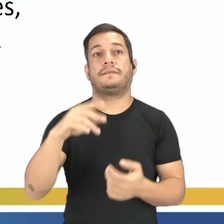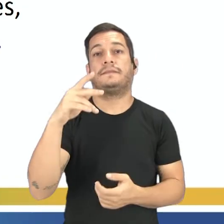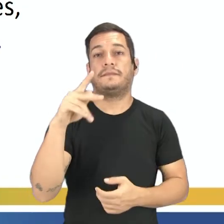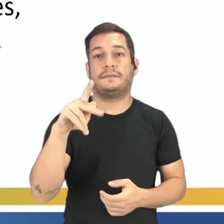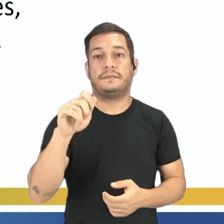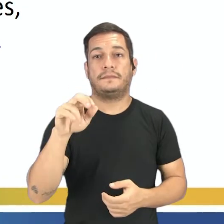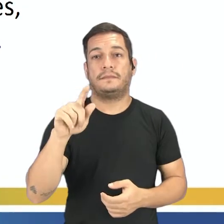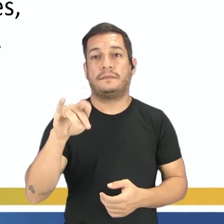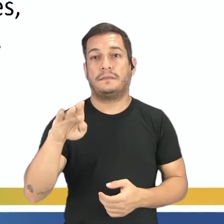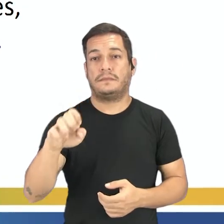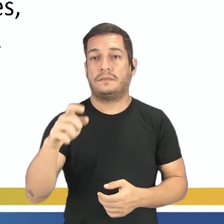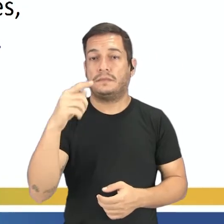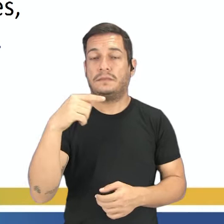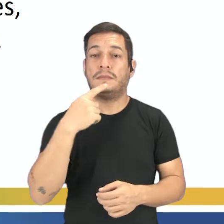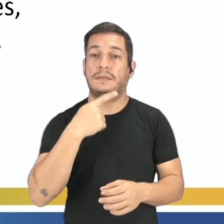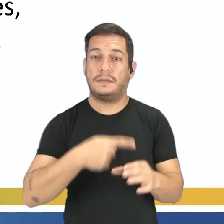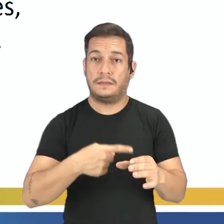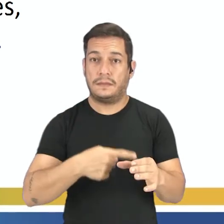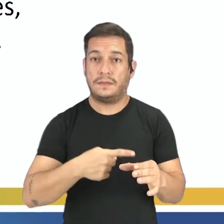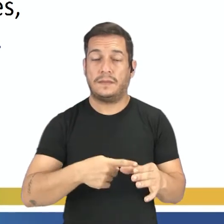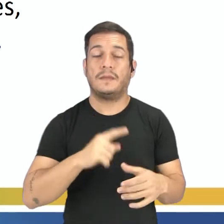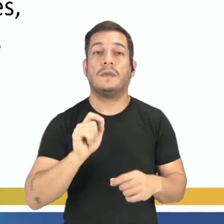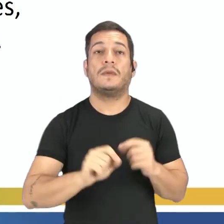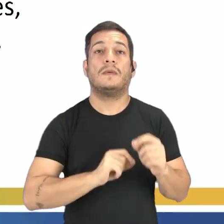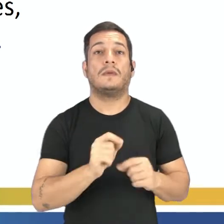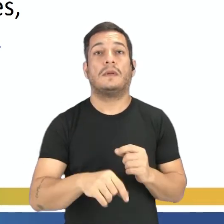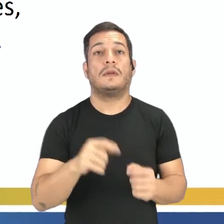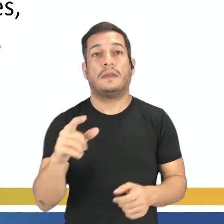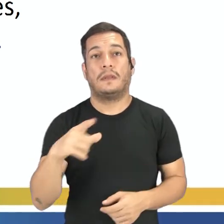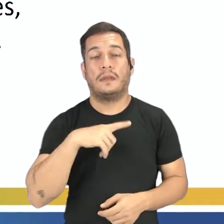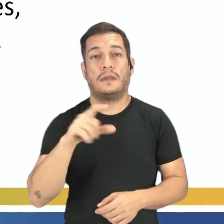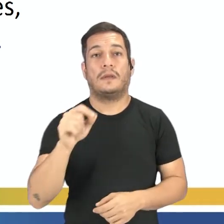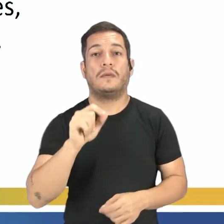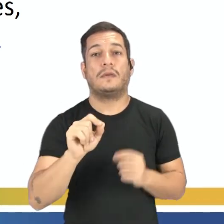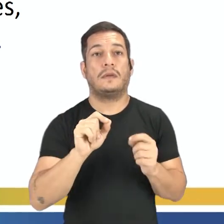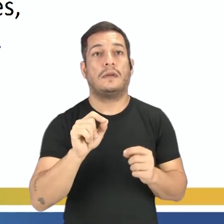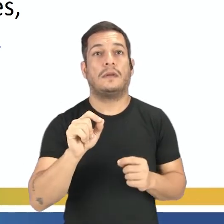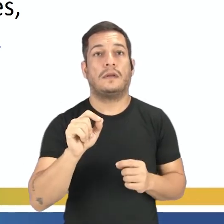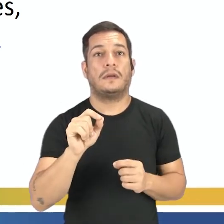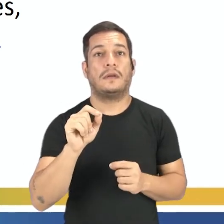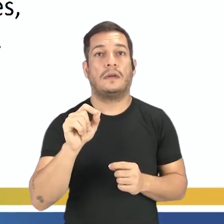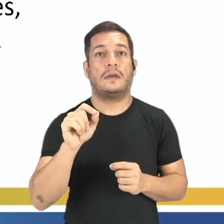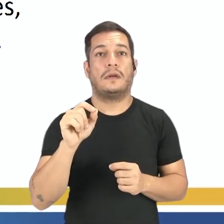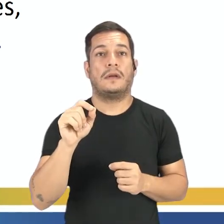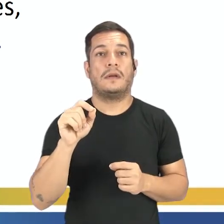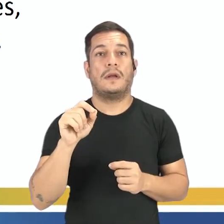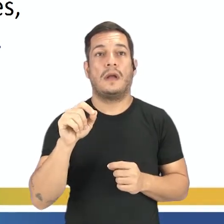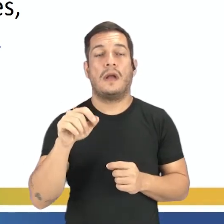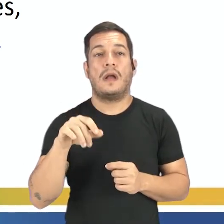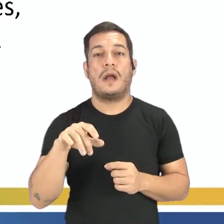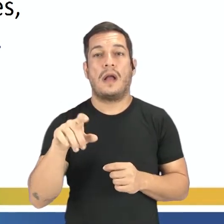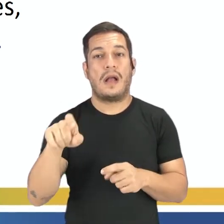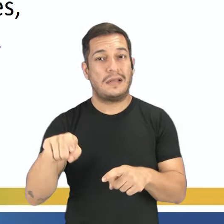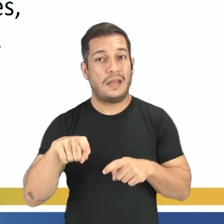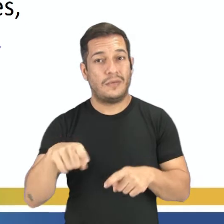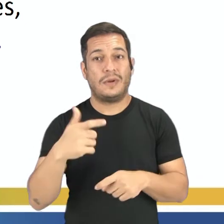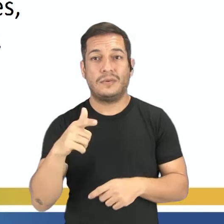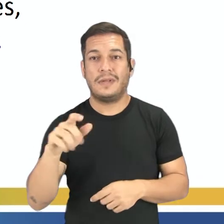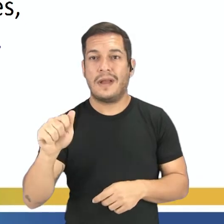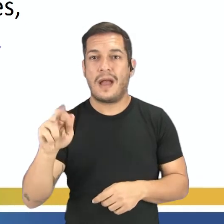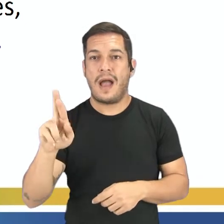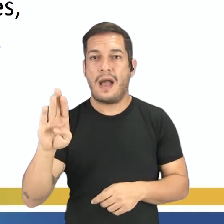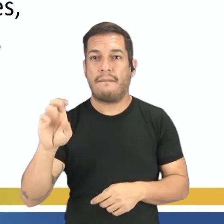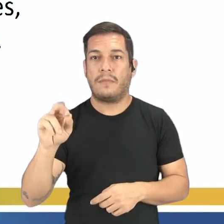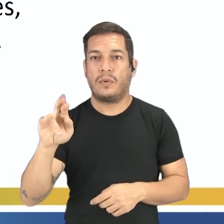benefícios, né, que podemos observar numa paisagem urbana é quando se tem uma arborização, né? Já na rural você não faz um tipo de arborização,